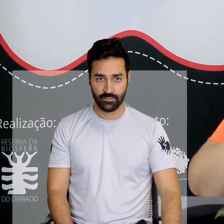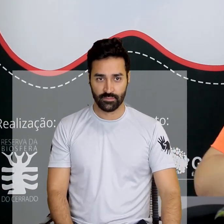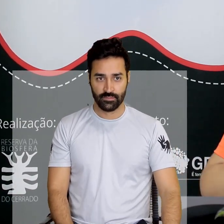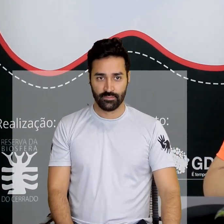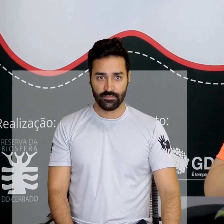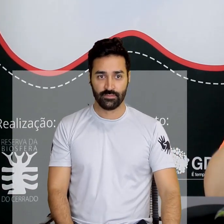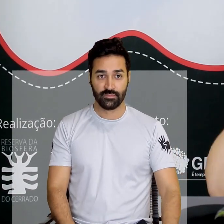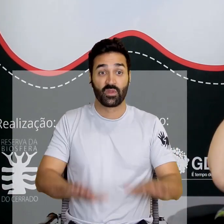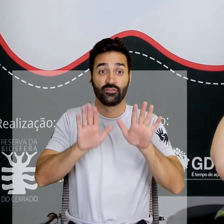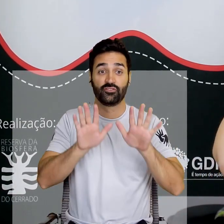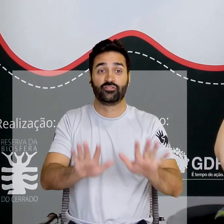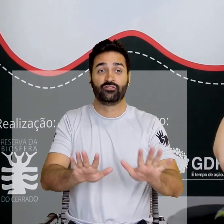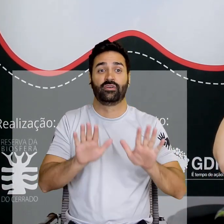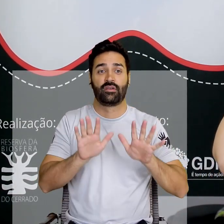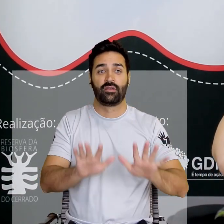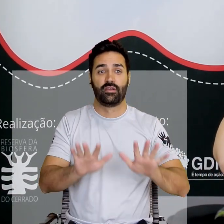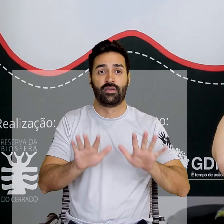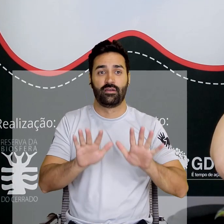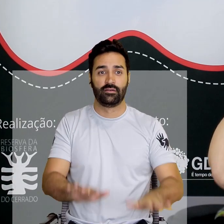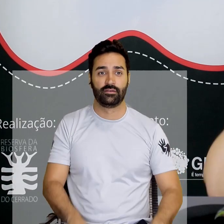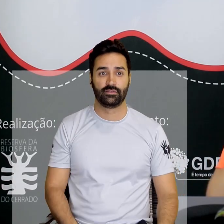Devagar.